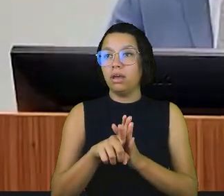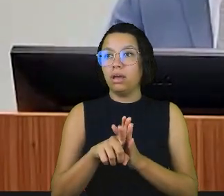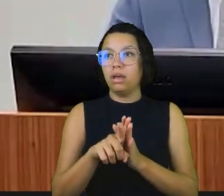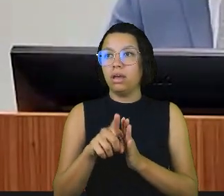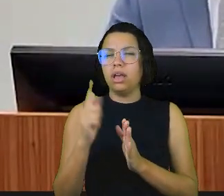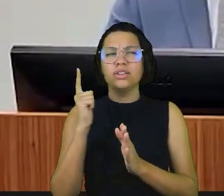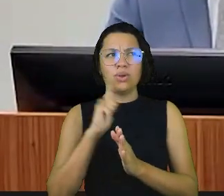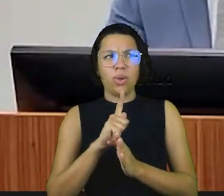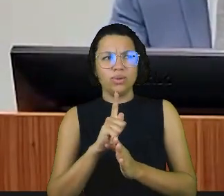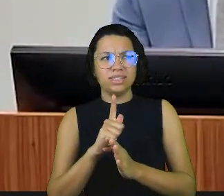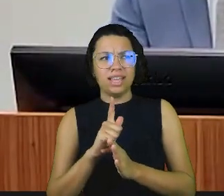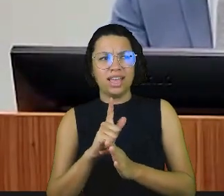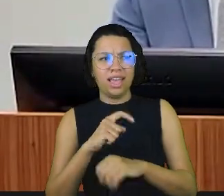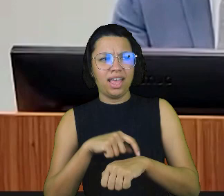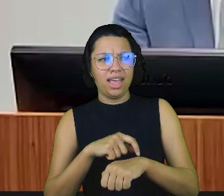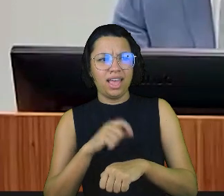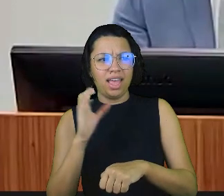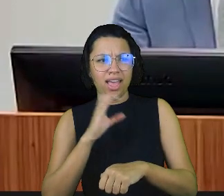a velocidade